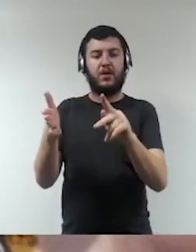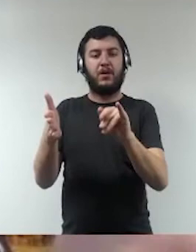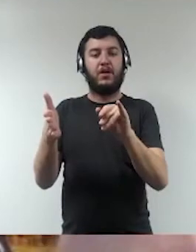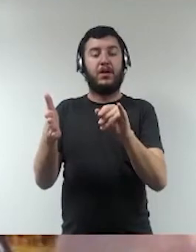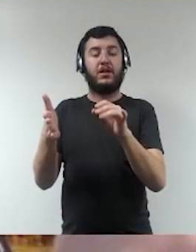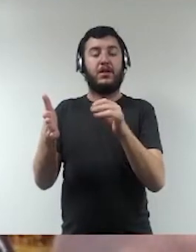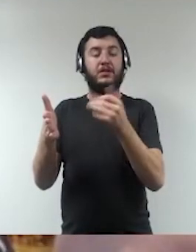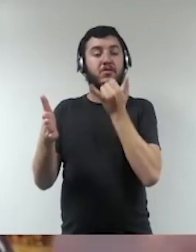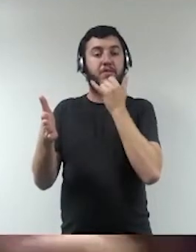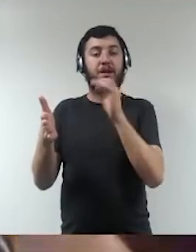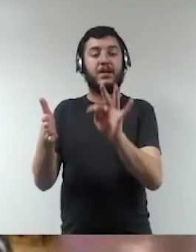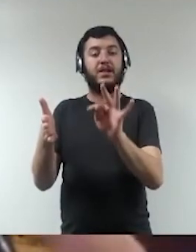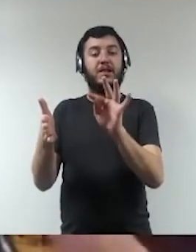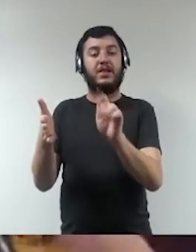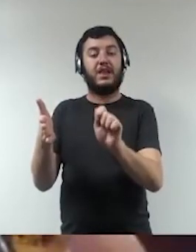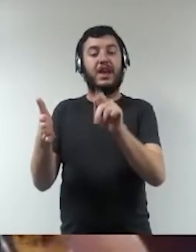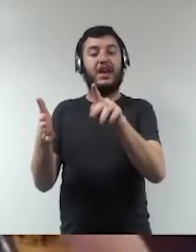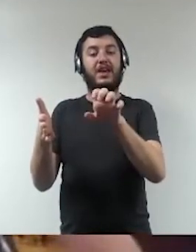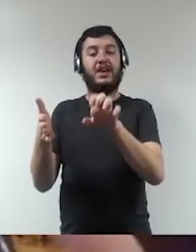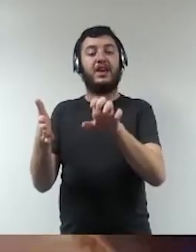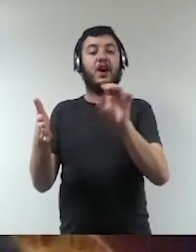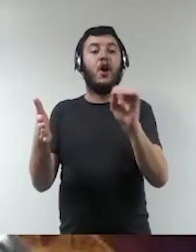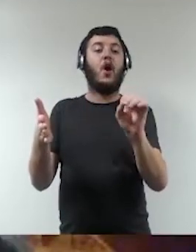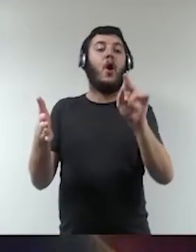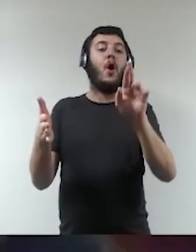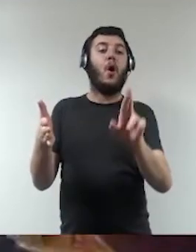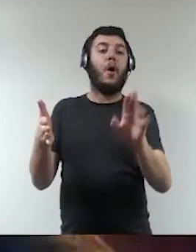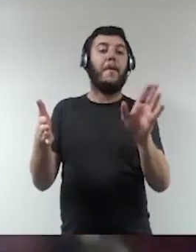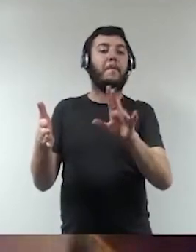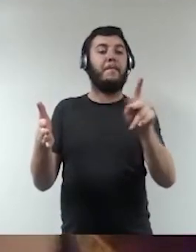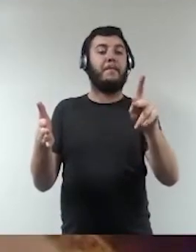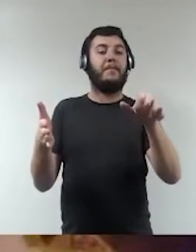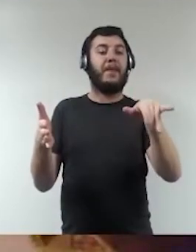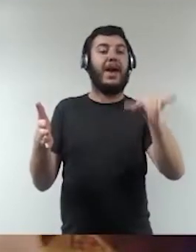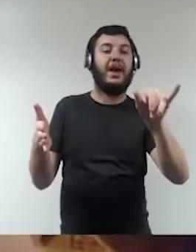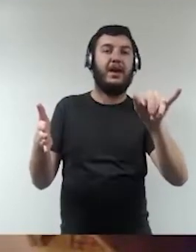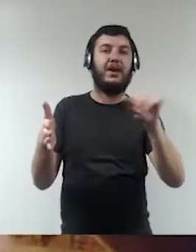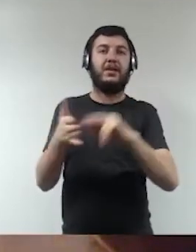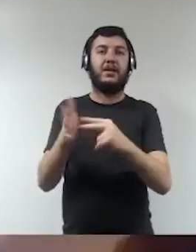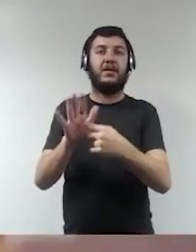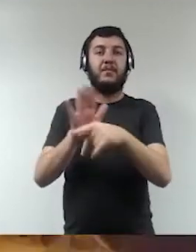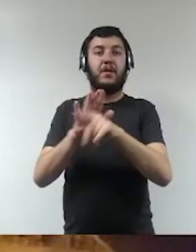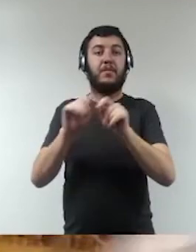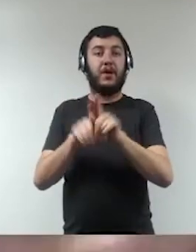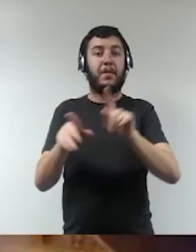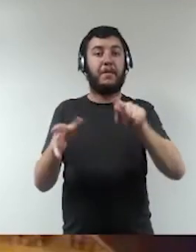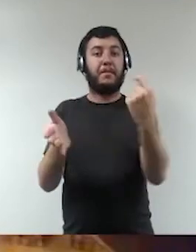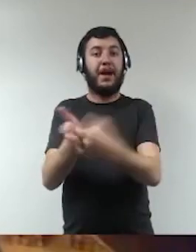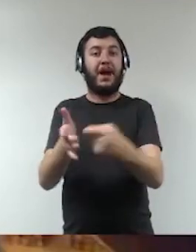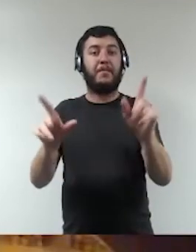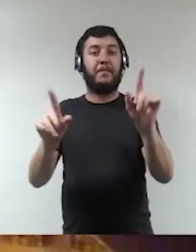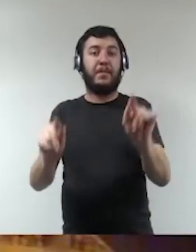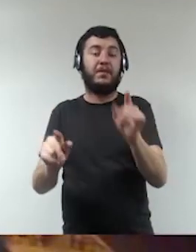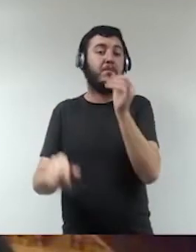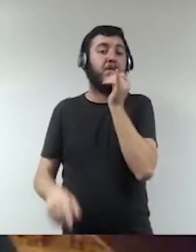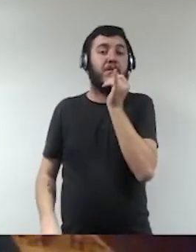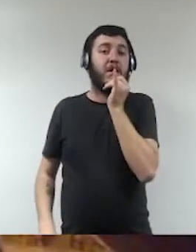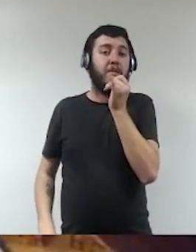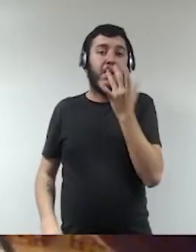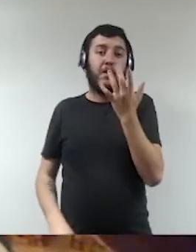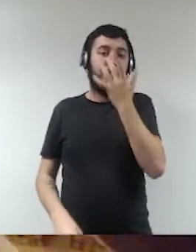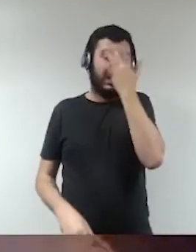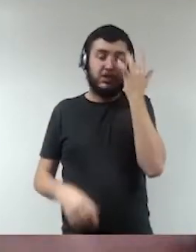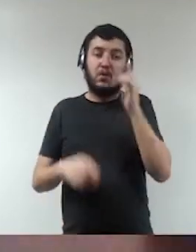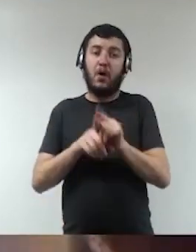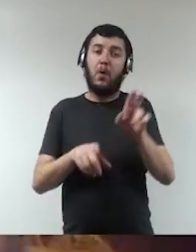contratos take or pay? Né? São os contratos um take mínimo de pagamento. Então, você consumindo ou não, você vai pagar um take